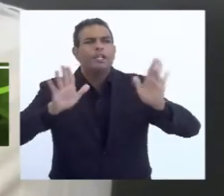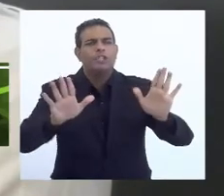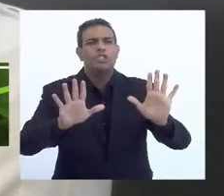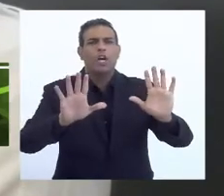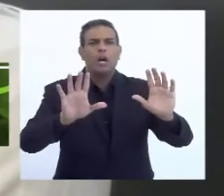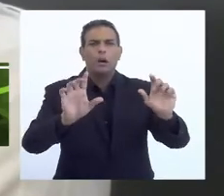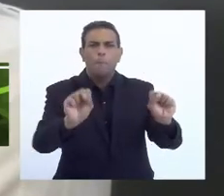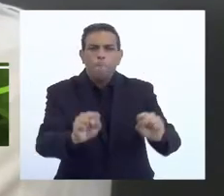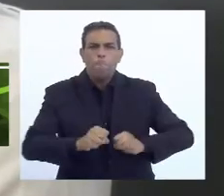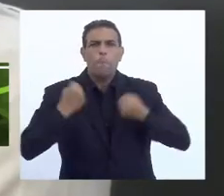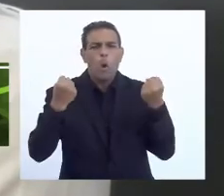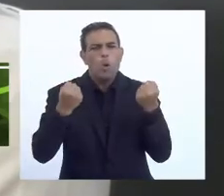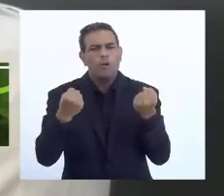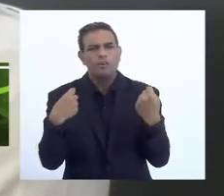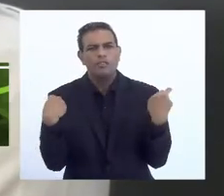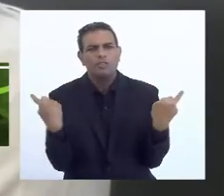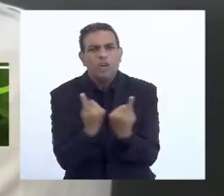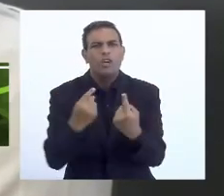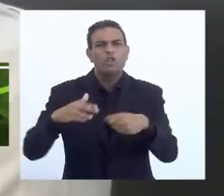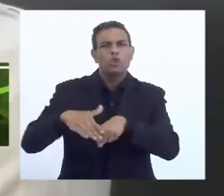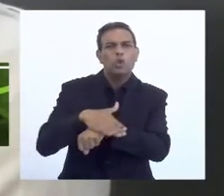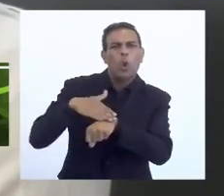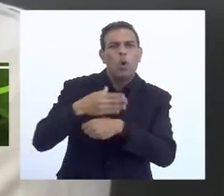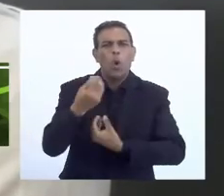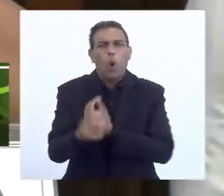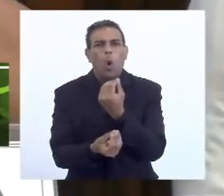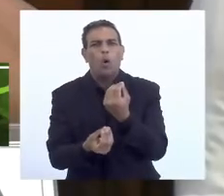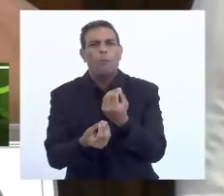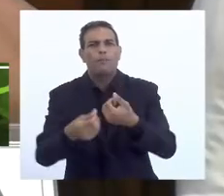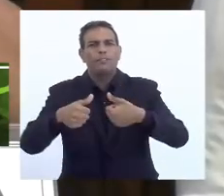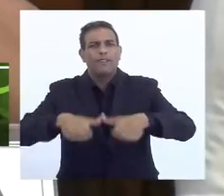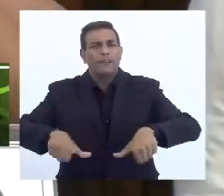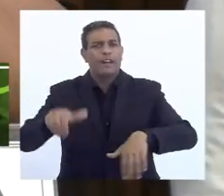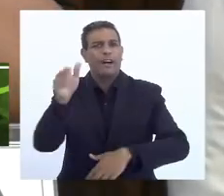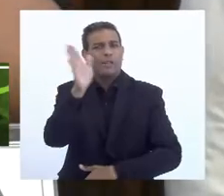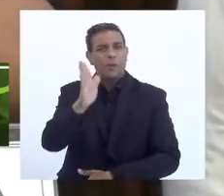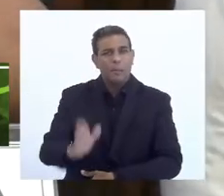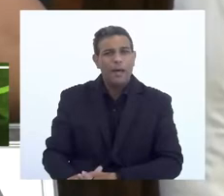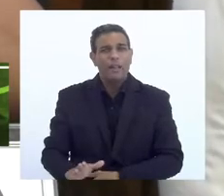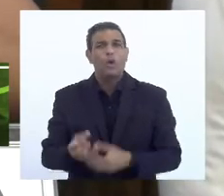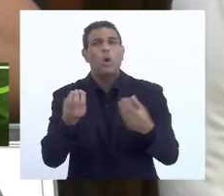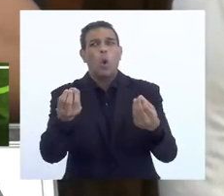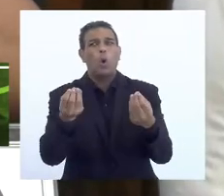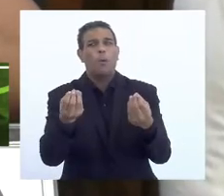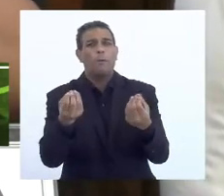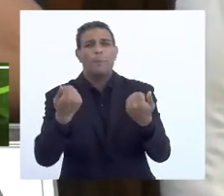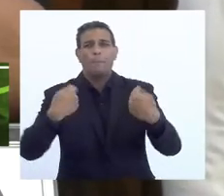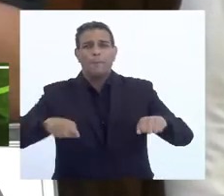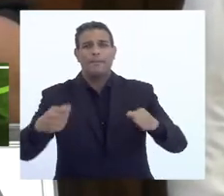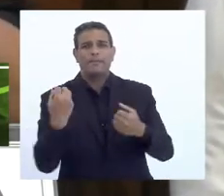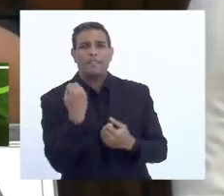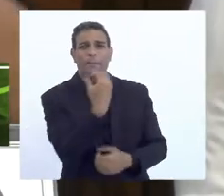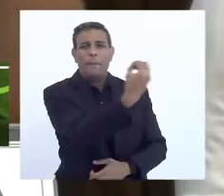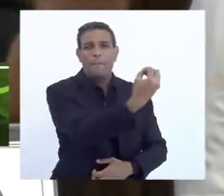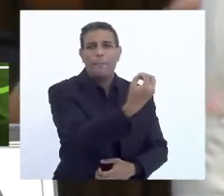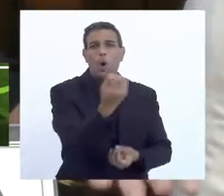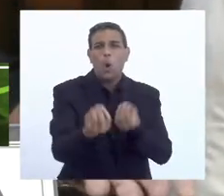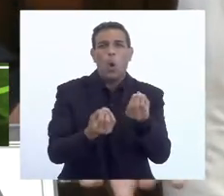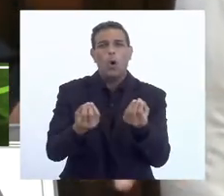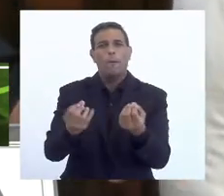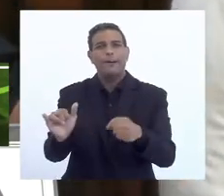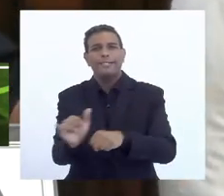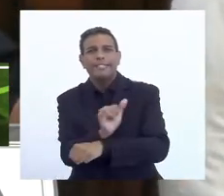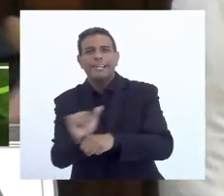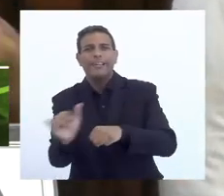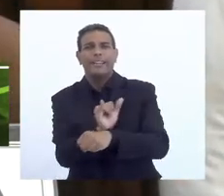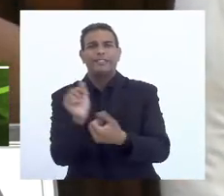de morte. As nossas conversas são: como tu faz para ficar no país? Como tu faz para não sair do país? Como tu sai para ir no